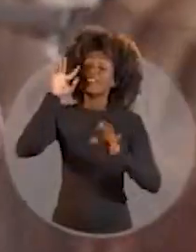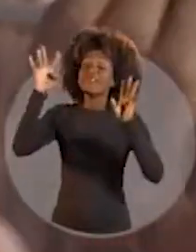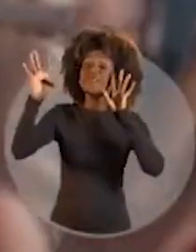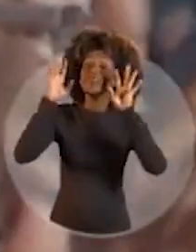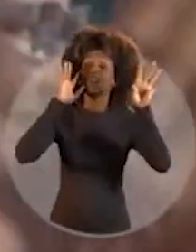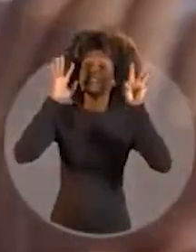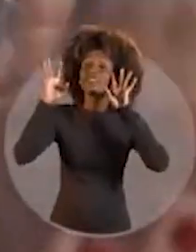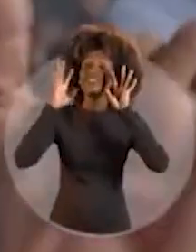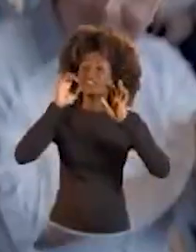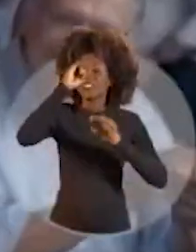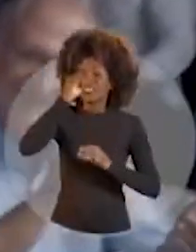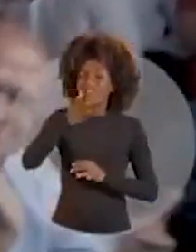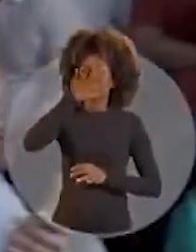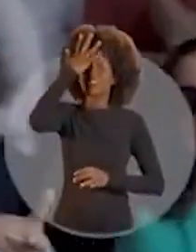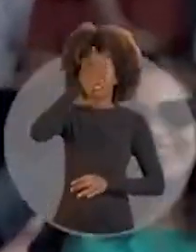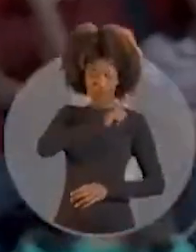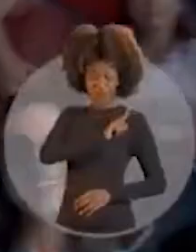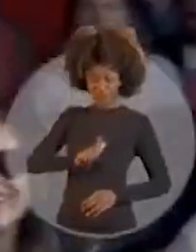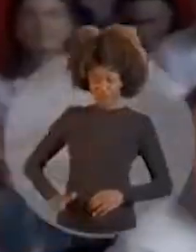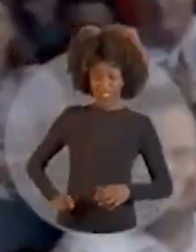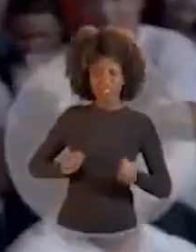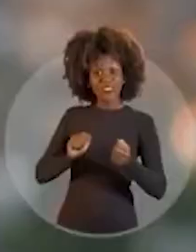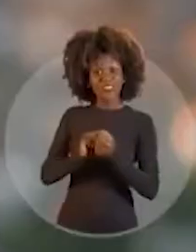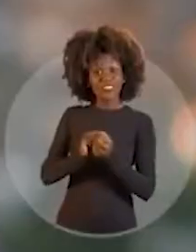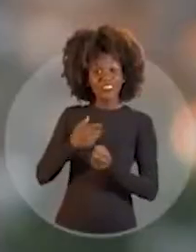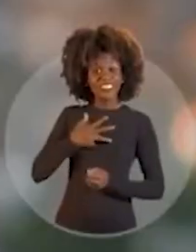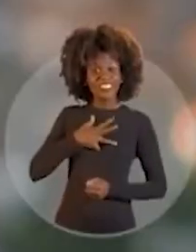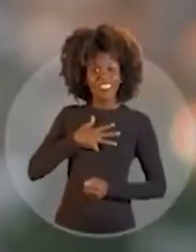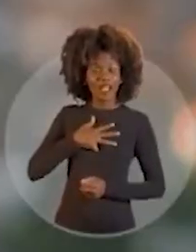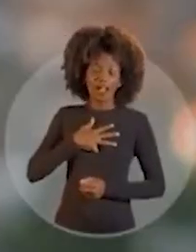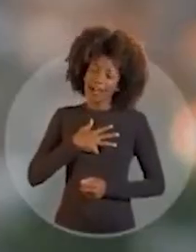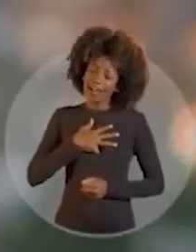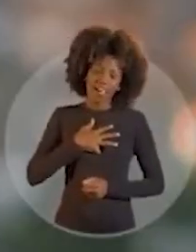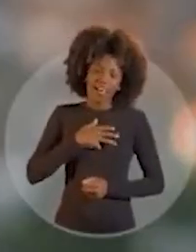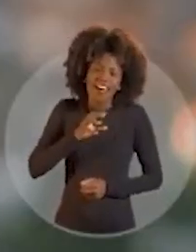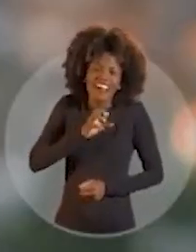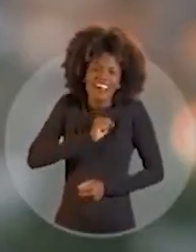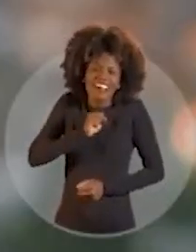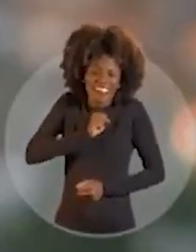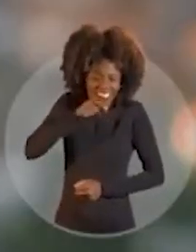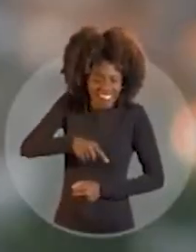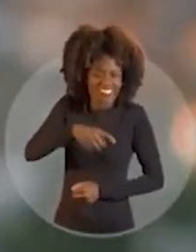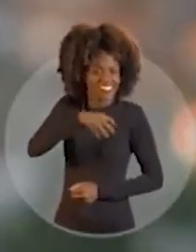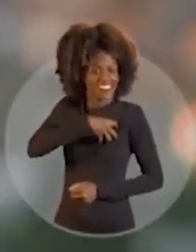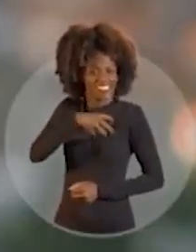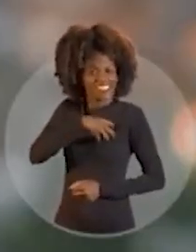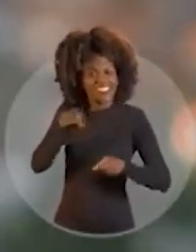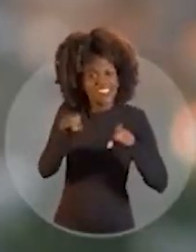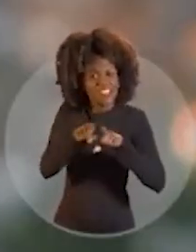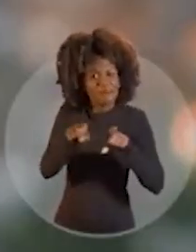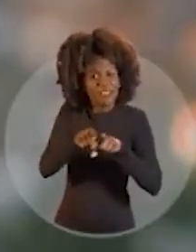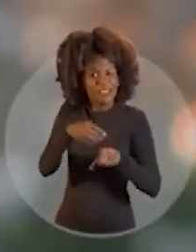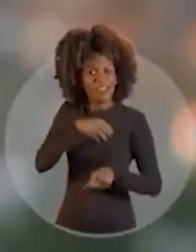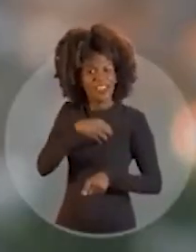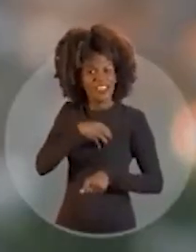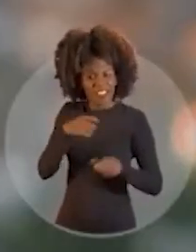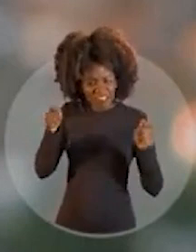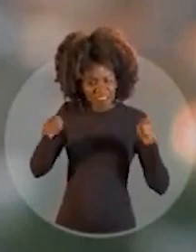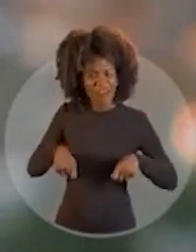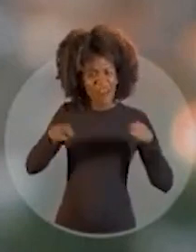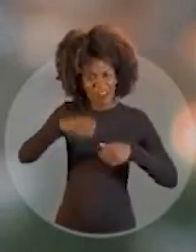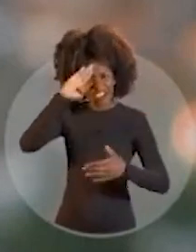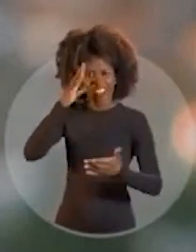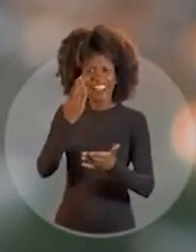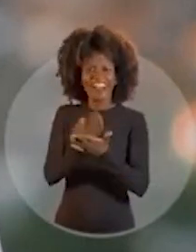Jerônimo governando ao lado do presidente Lula, que é apaixonado pela Bahia e pelos baianos. Pode